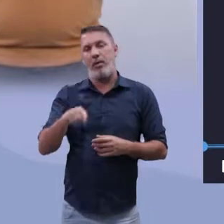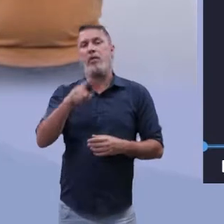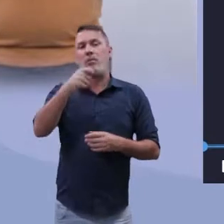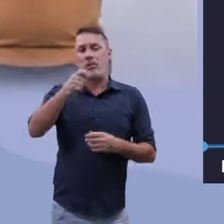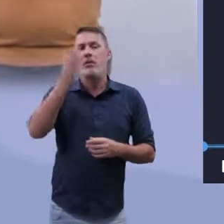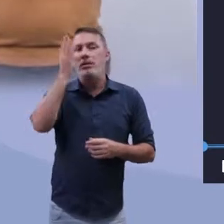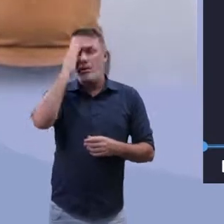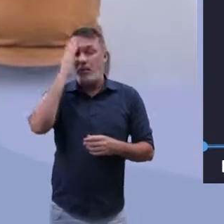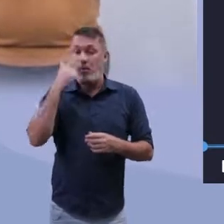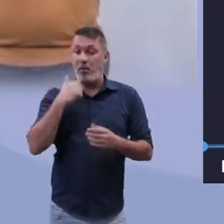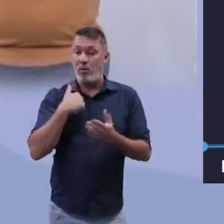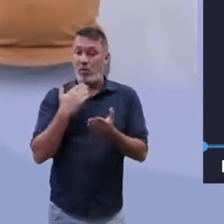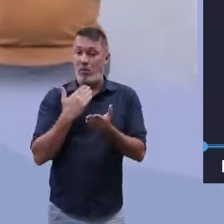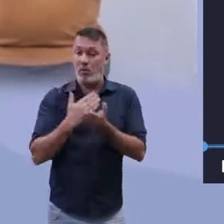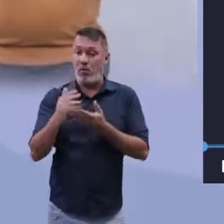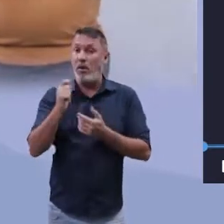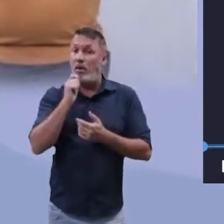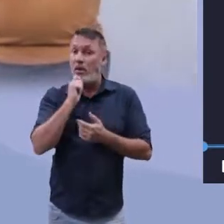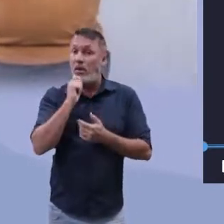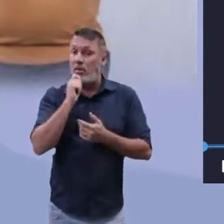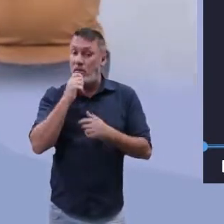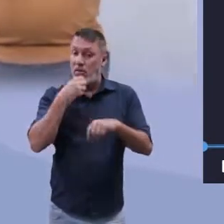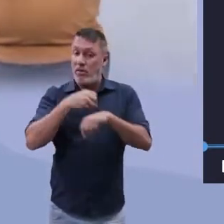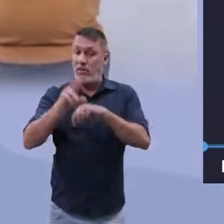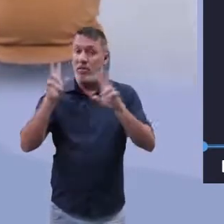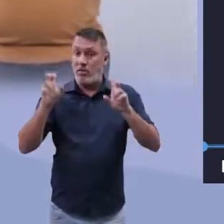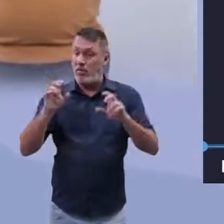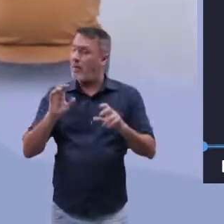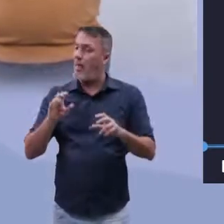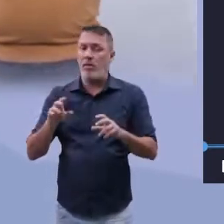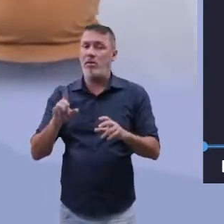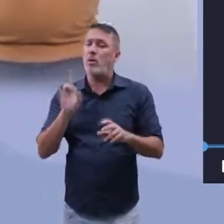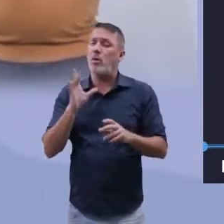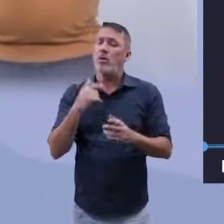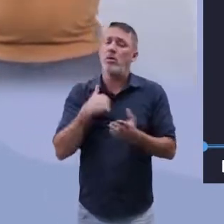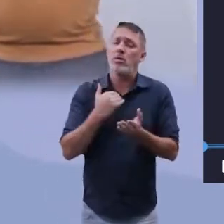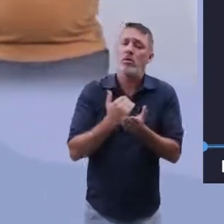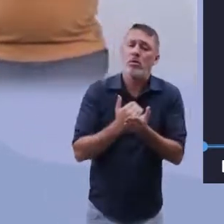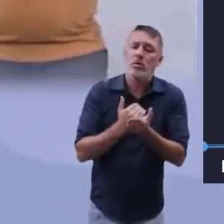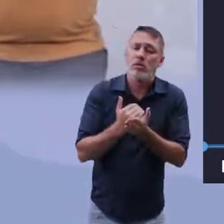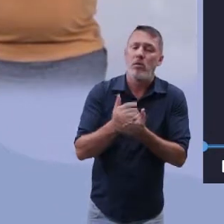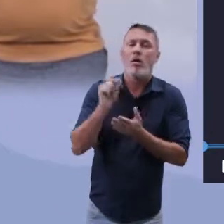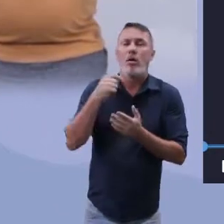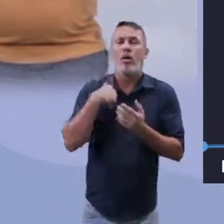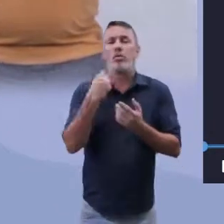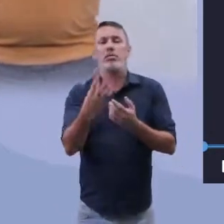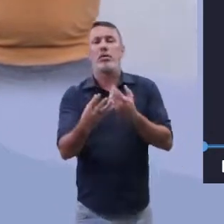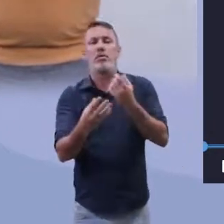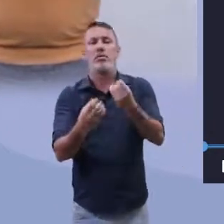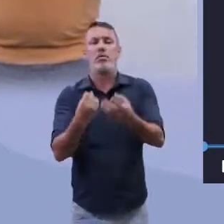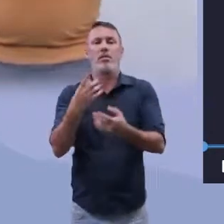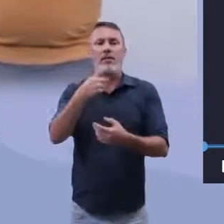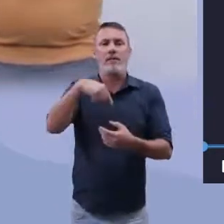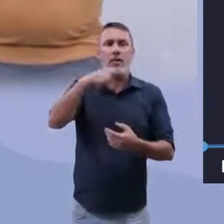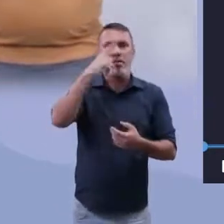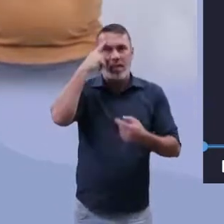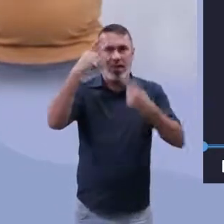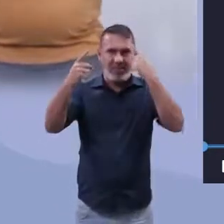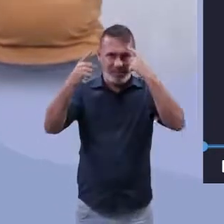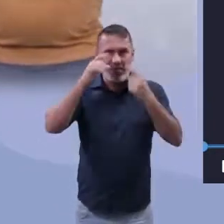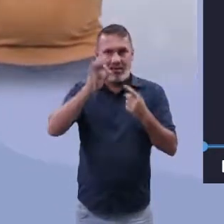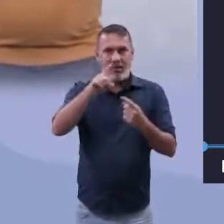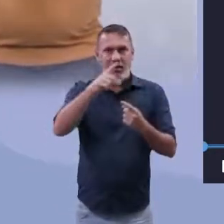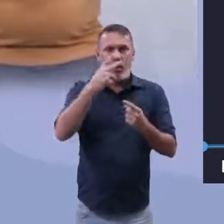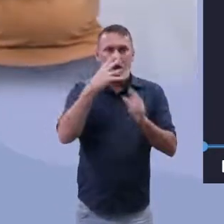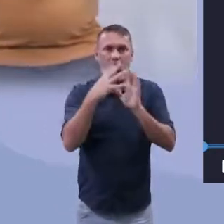você precisa. Eu nem iniciei a conversa sobre o tema. Apenas estou fazendo uma tempestade de ideias para que você